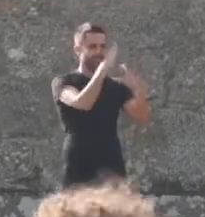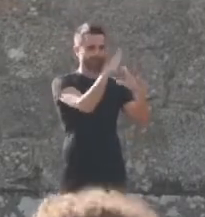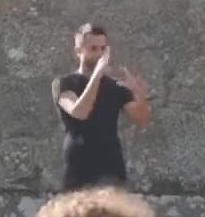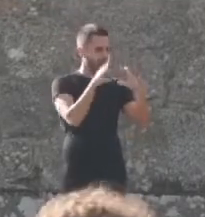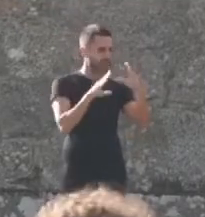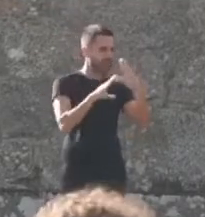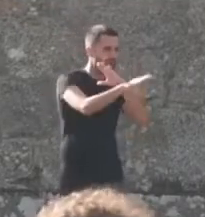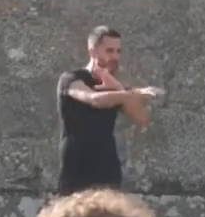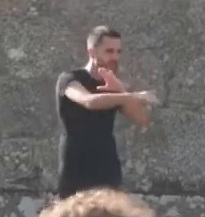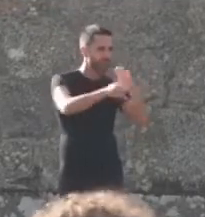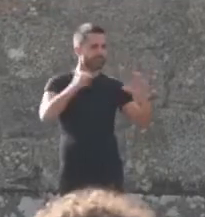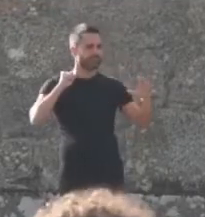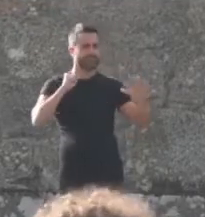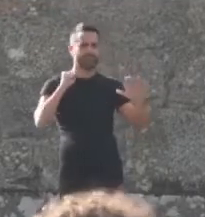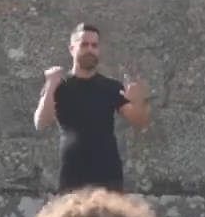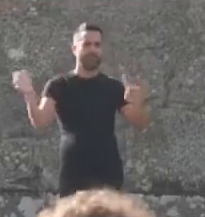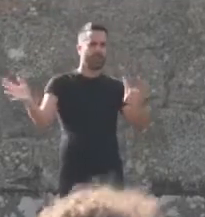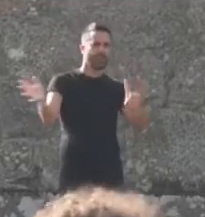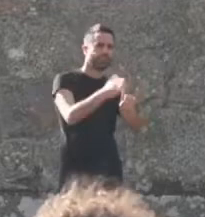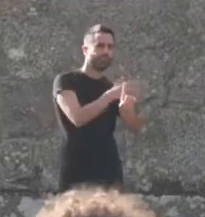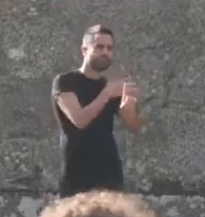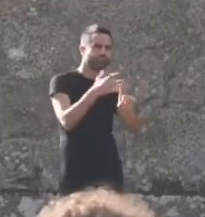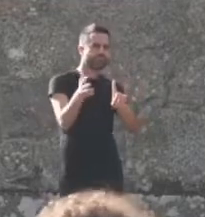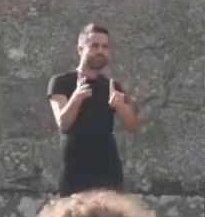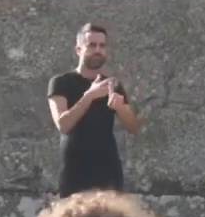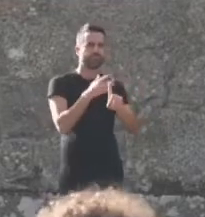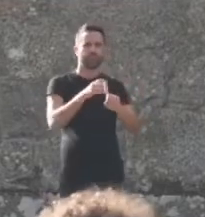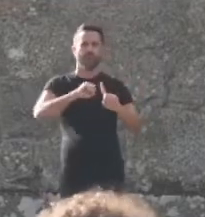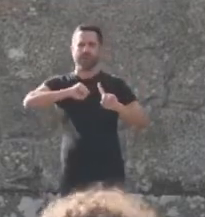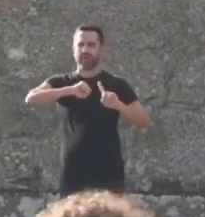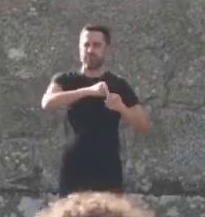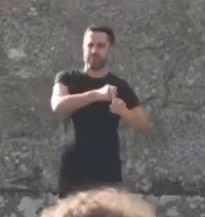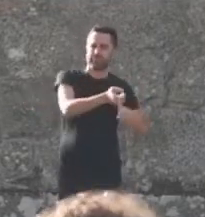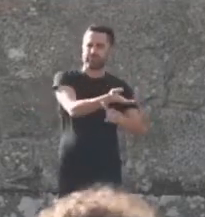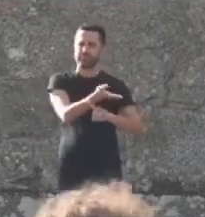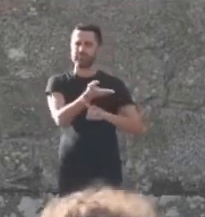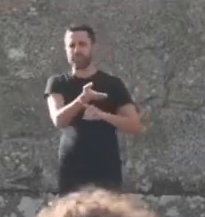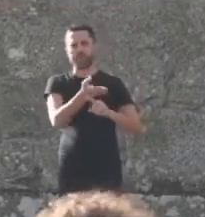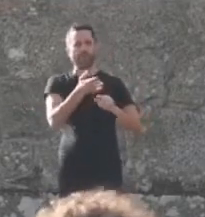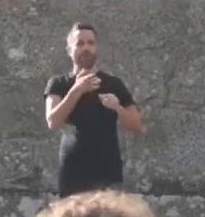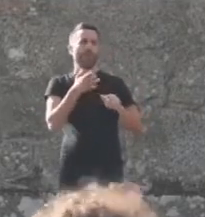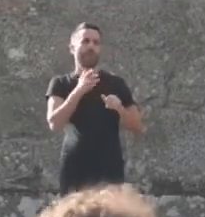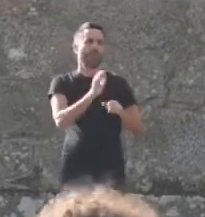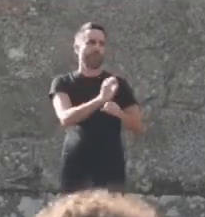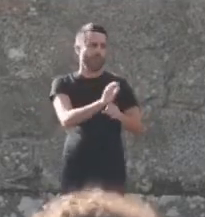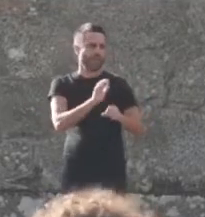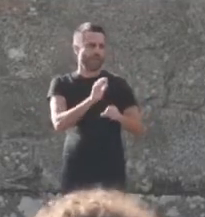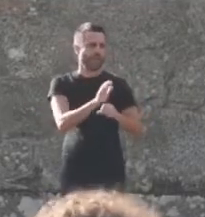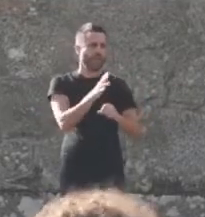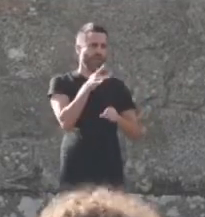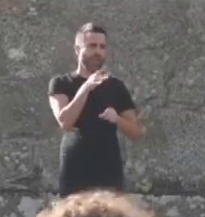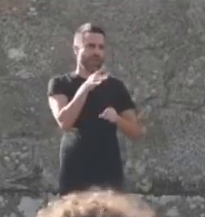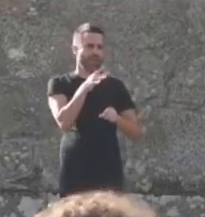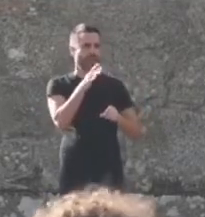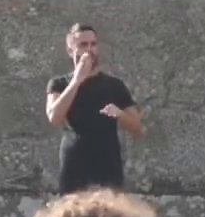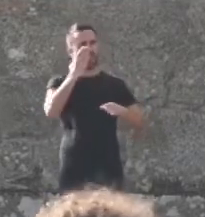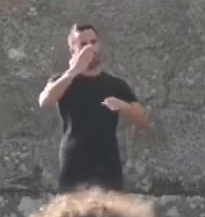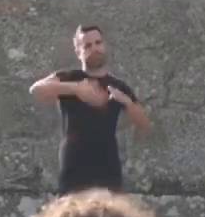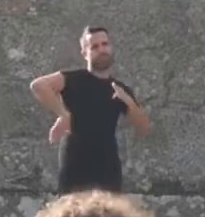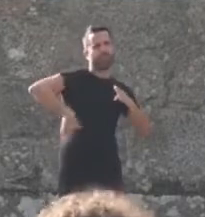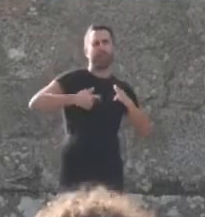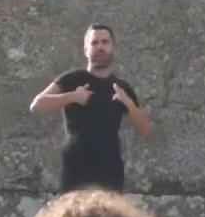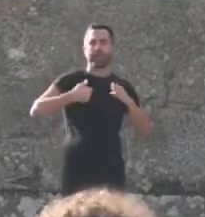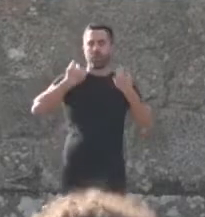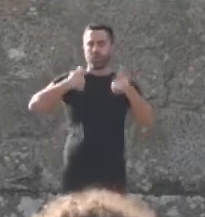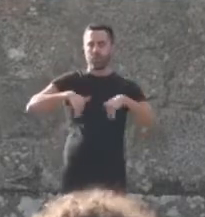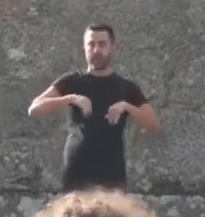escondida, maltratárona, vexárona, aldraxárona, violárona, mutilárona e fondearon o